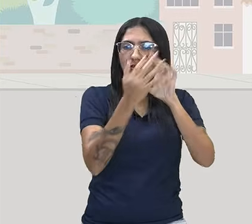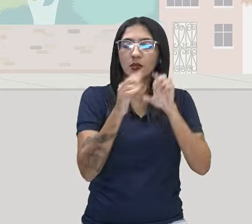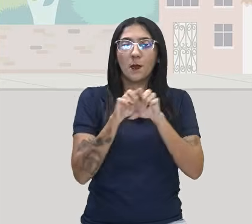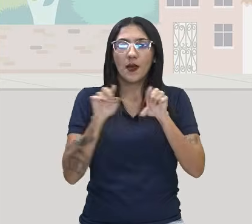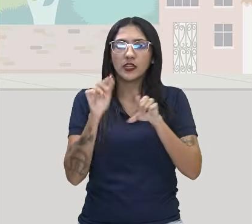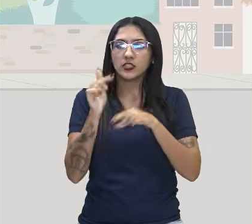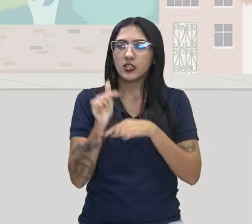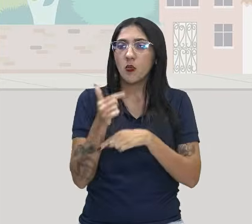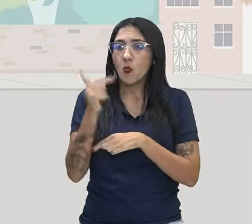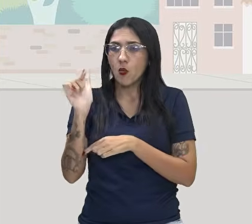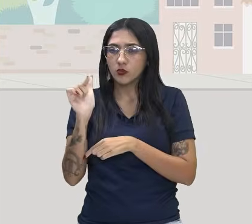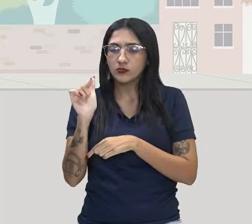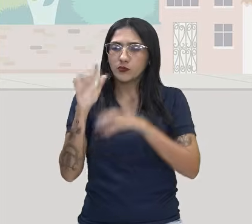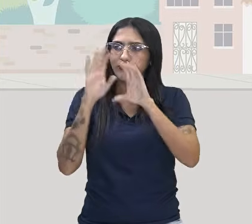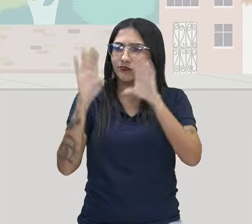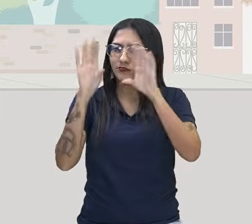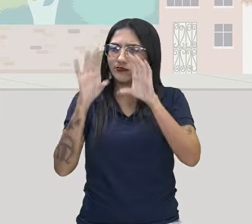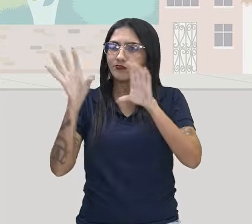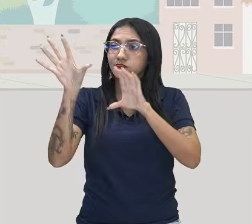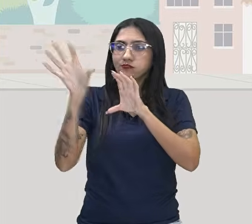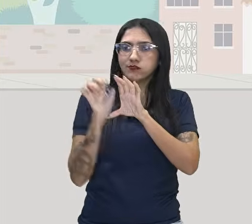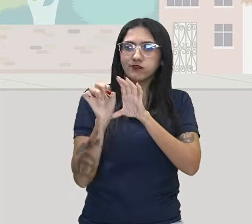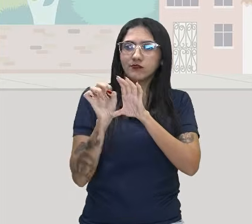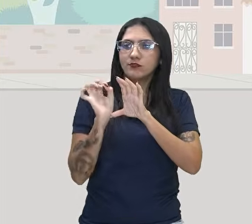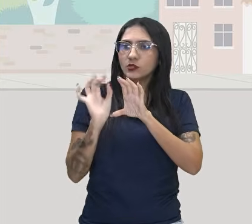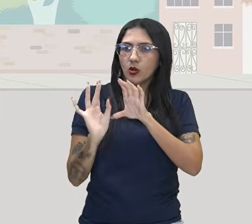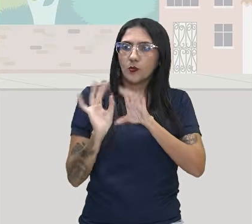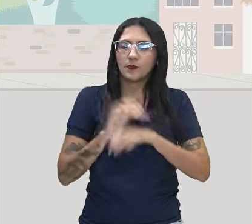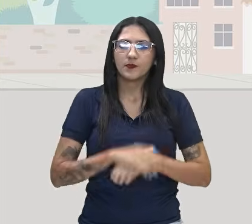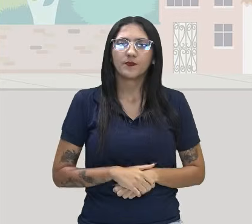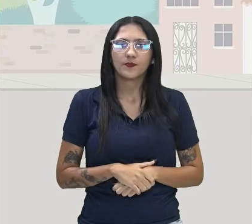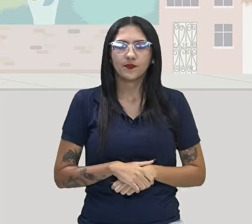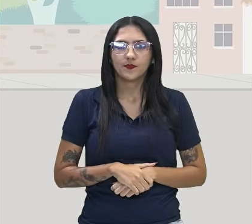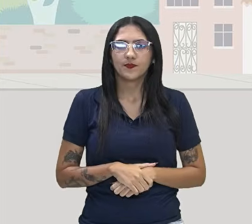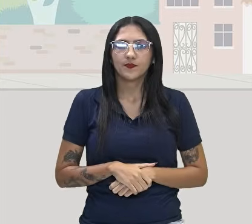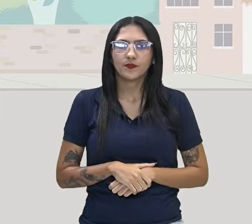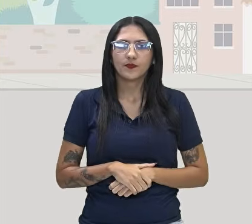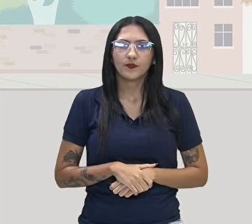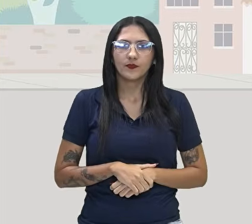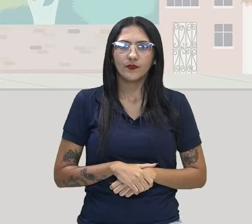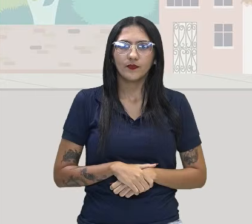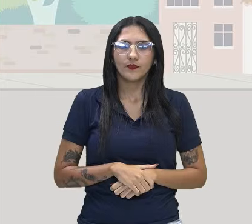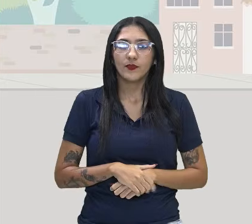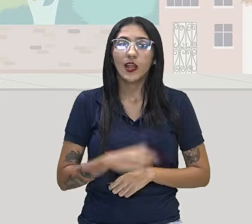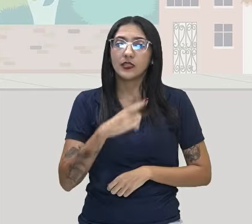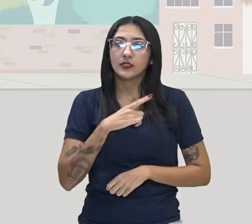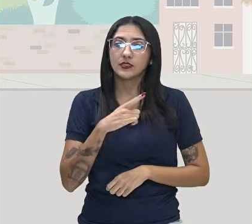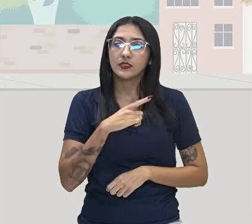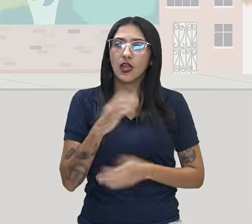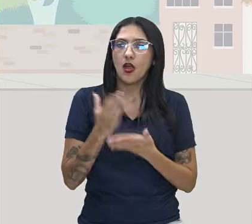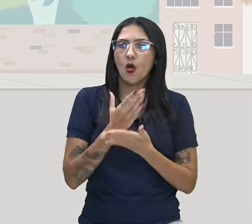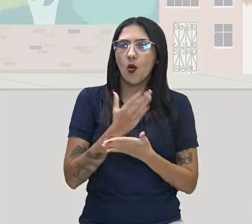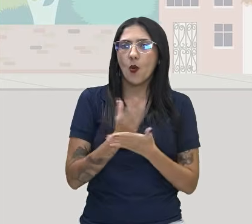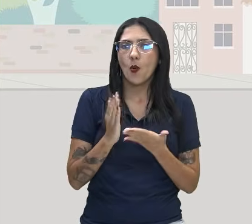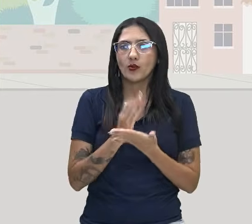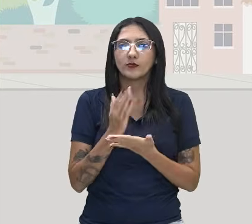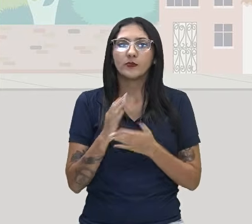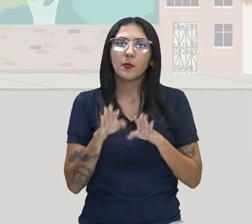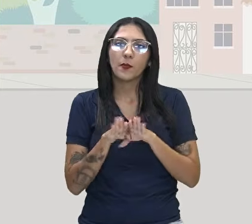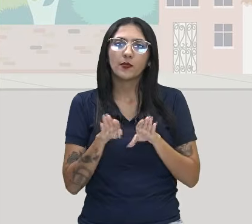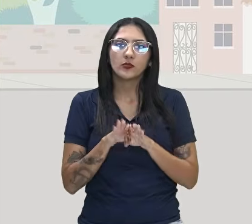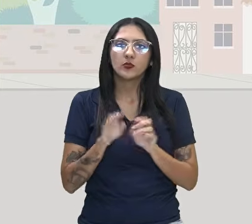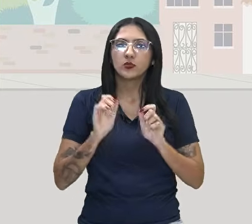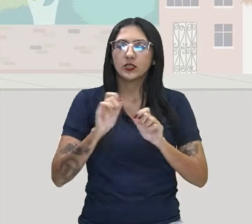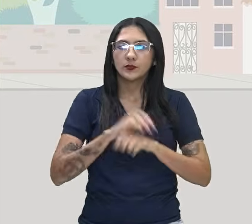no caso aí é em torno de 3%, mas não para também aí. Existem momentos, né, que pode ocorrer também o